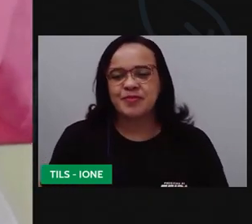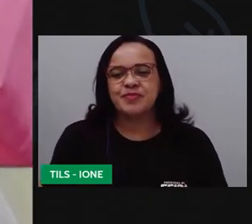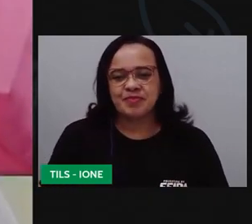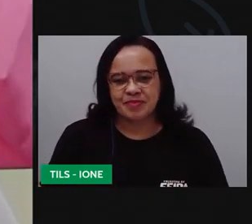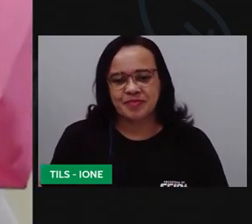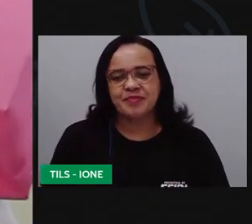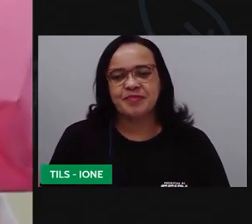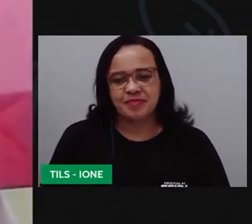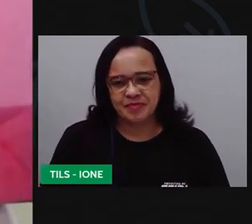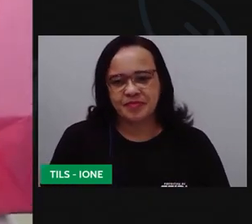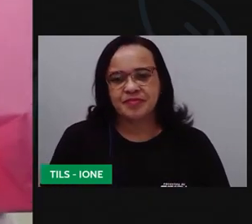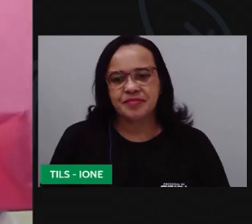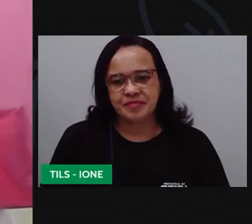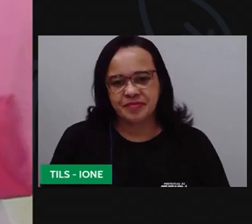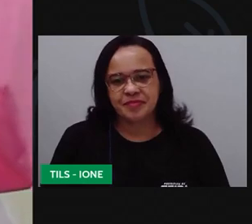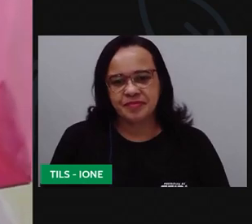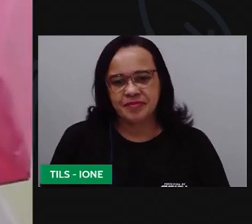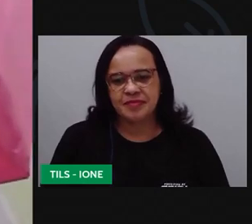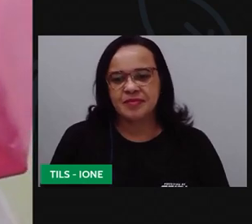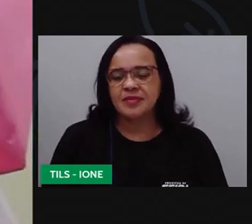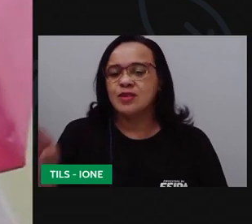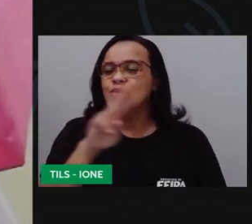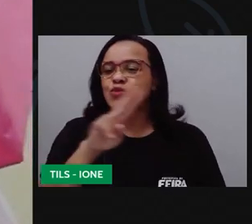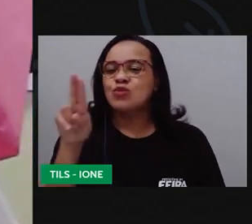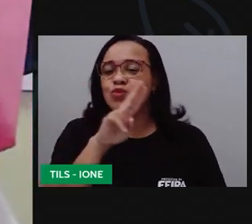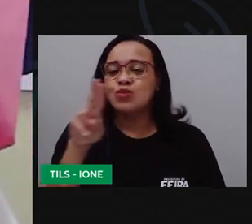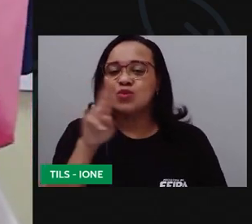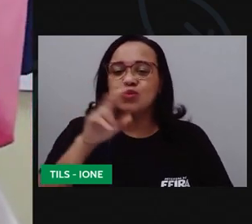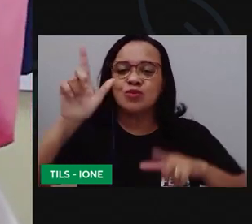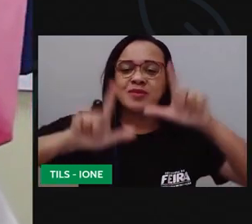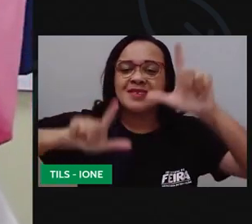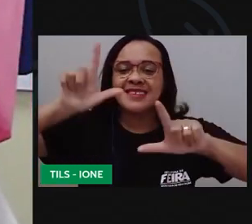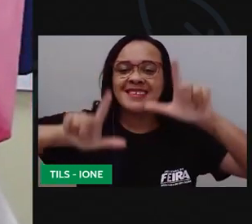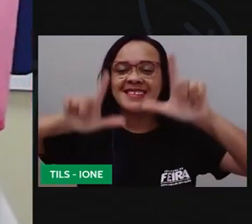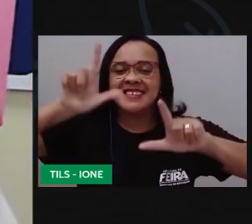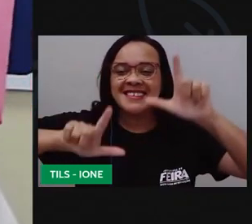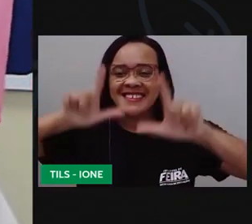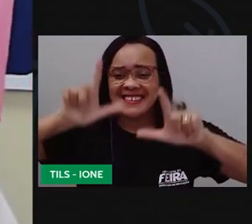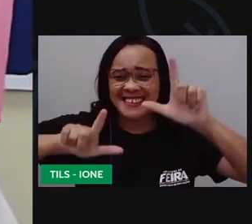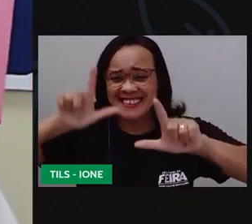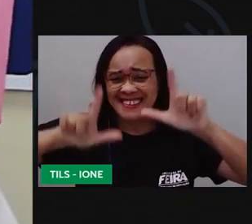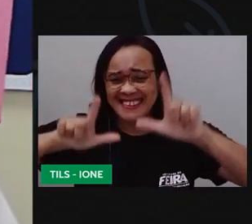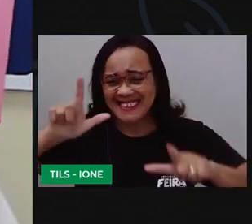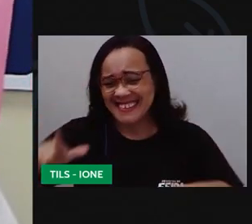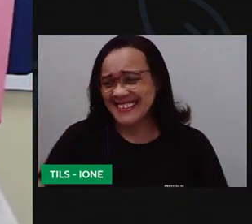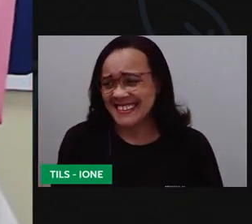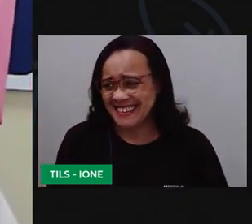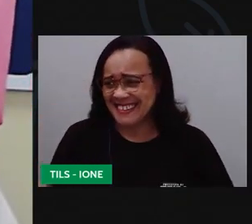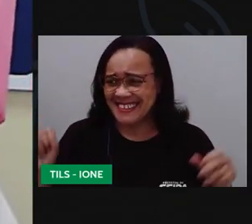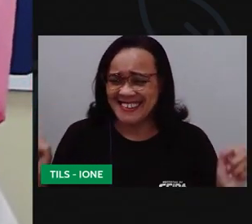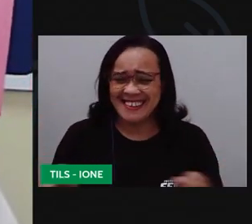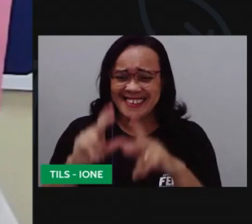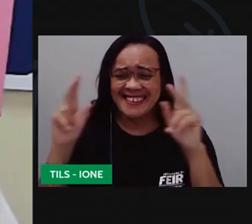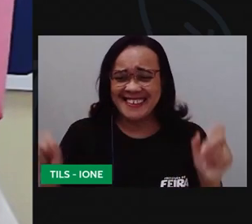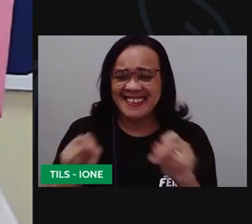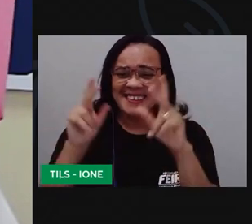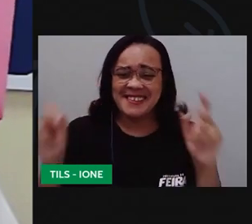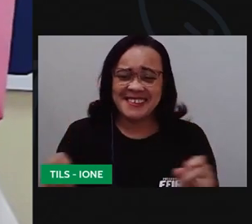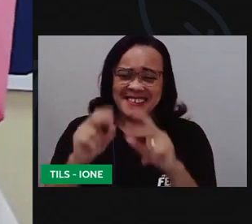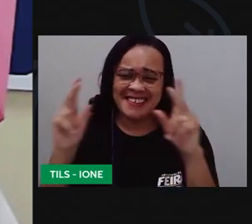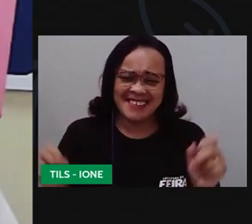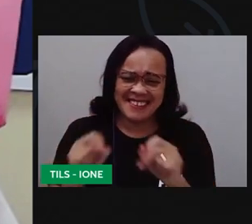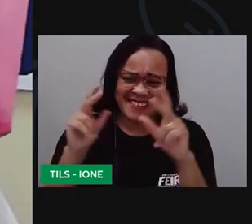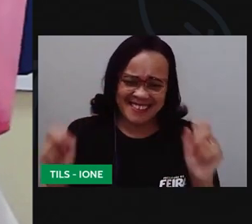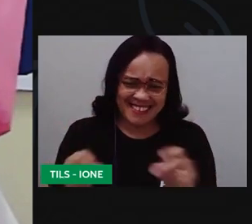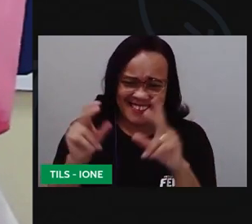de cá né? que é a parte livre eu posso escrever o nome do meu programa qual vai ser o nome do programa? Show da Maria que o programa é meu e o Ione quer o meu programa mas eu não